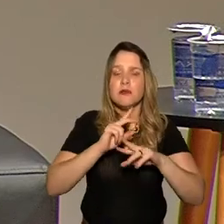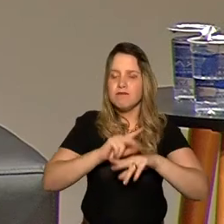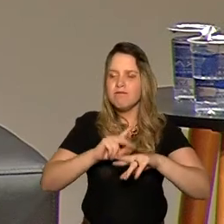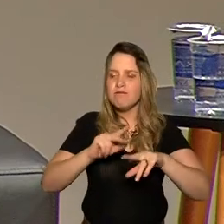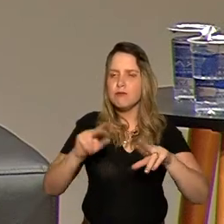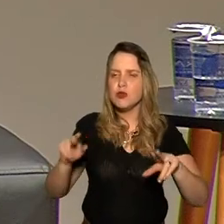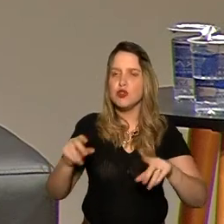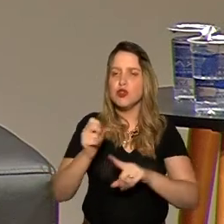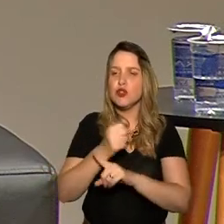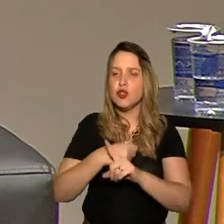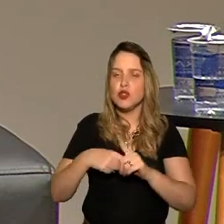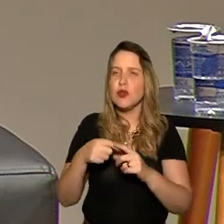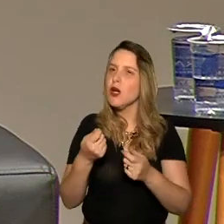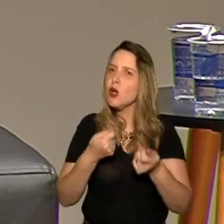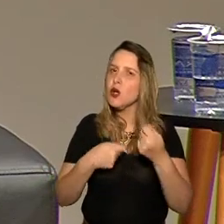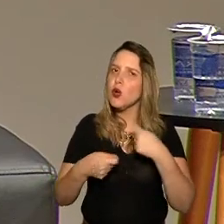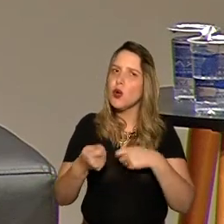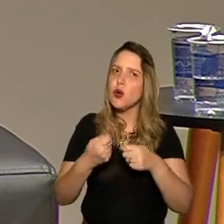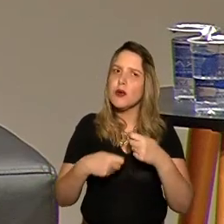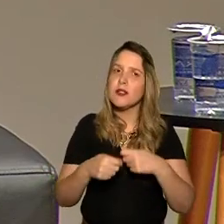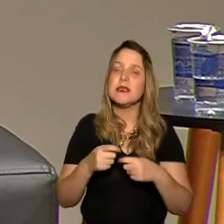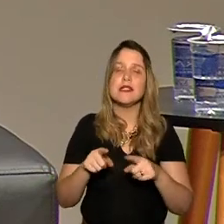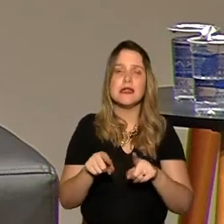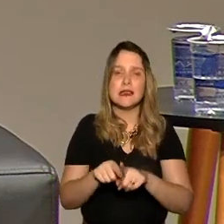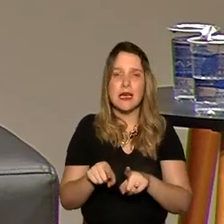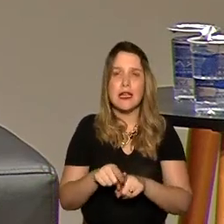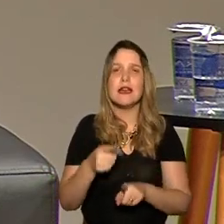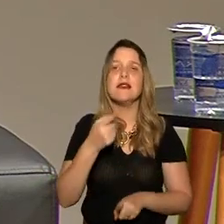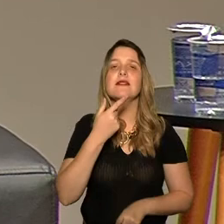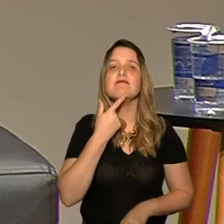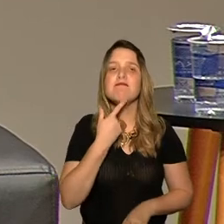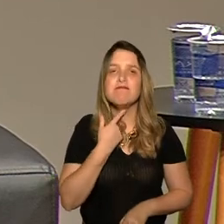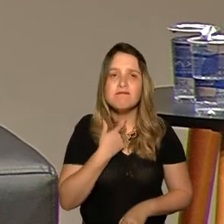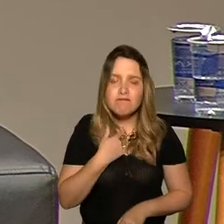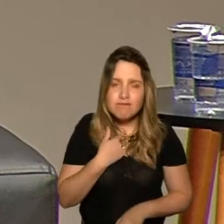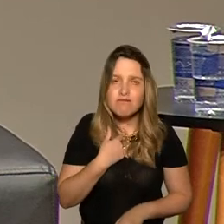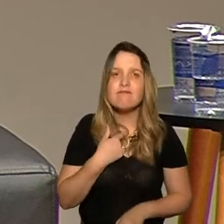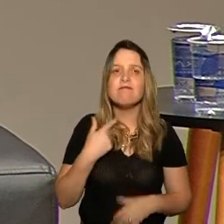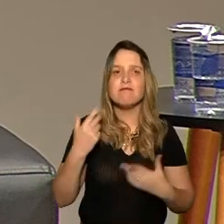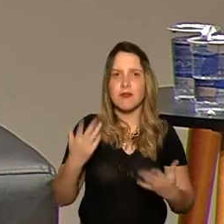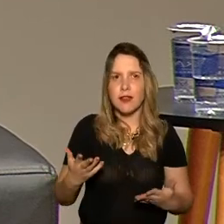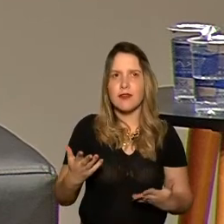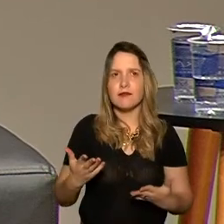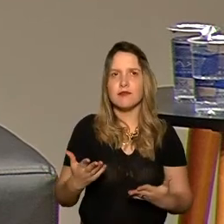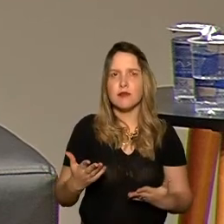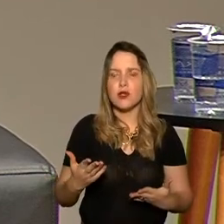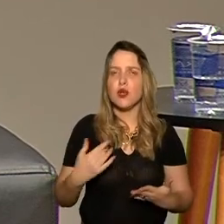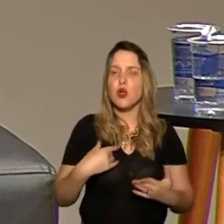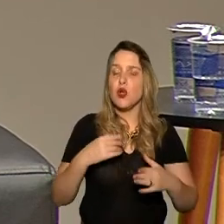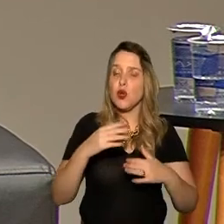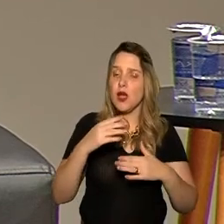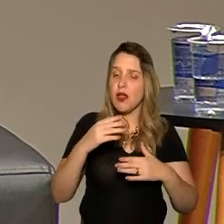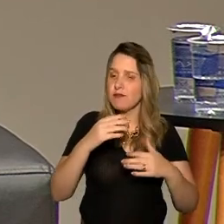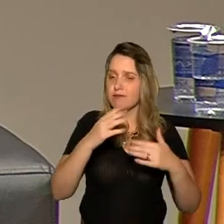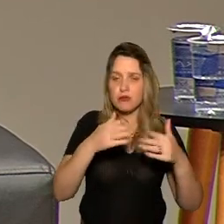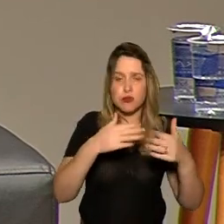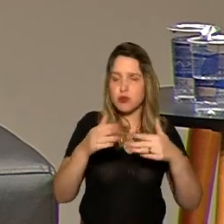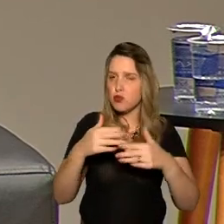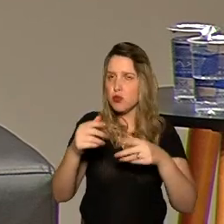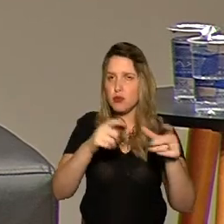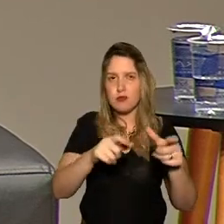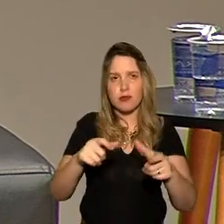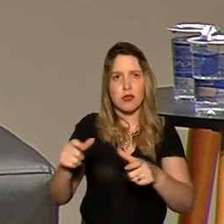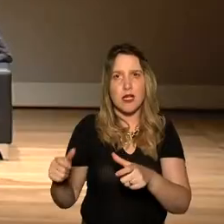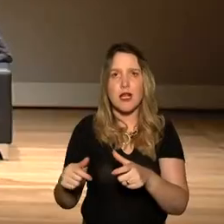socioeconômicas em jogo tem desejos que a gente desconhece né então é por um lado há necessidade de